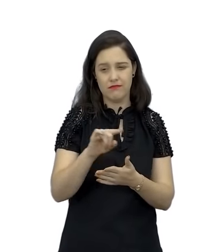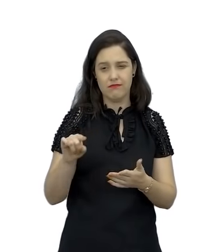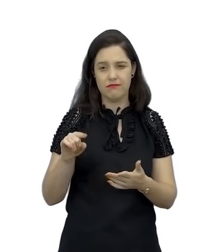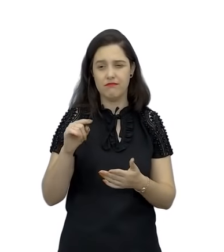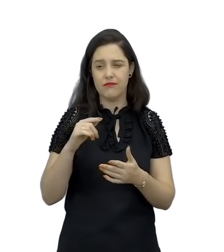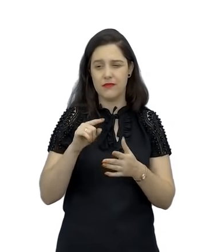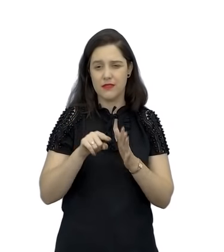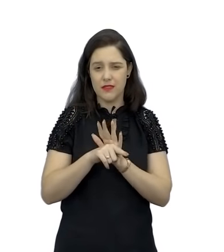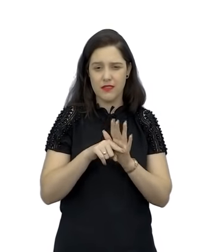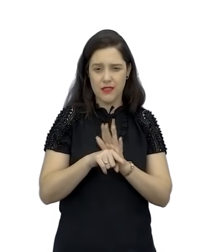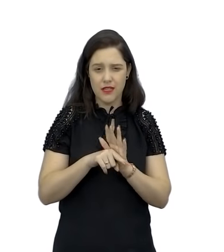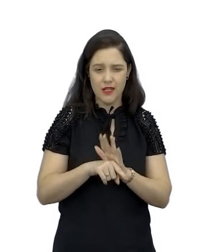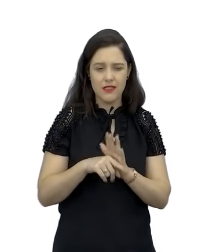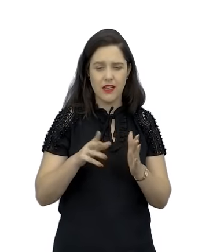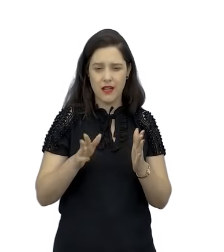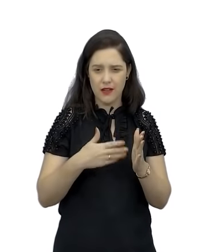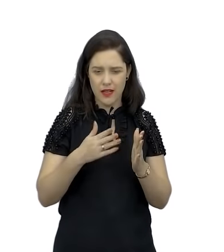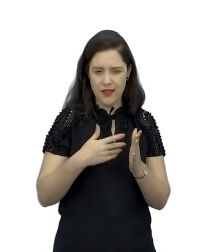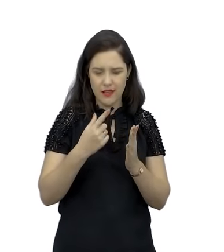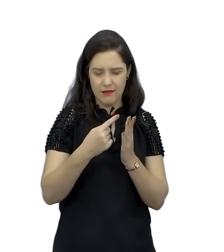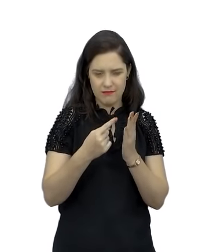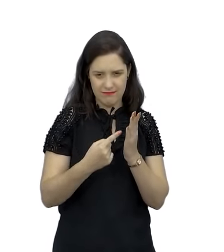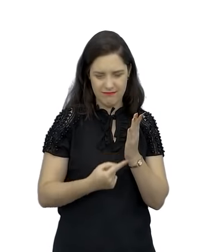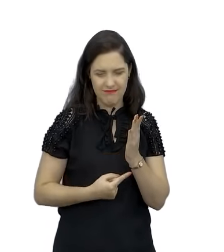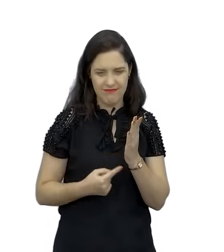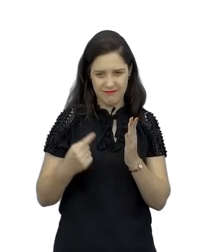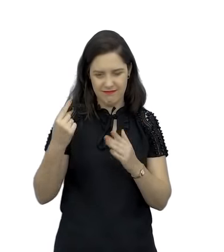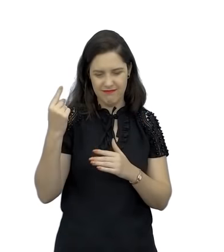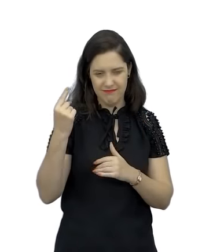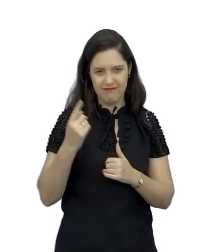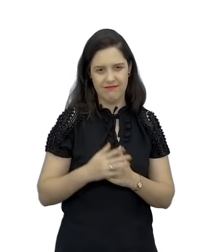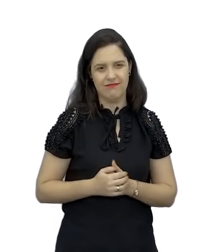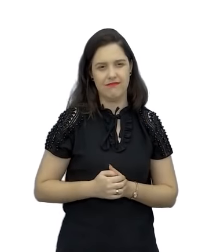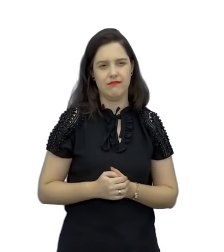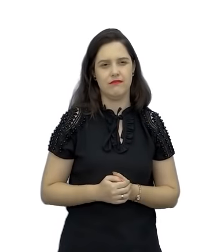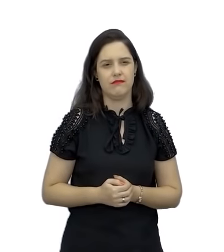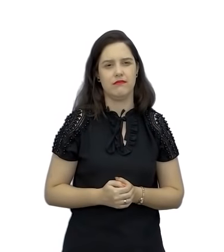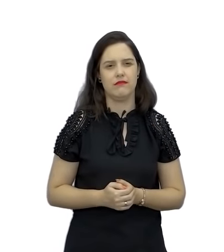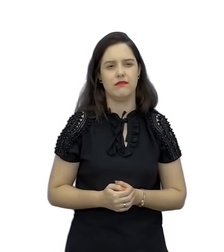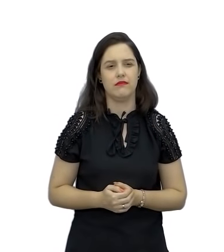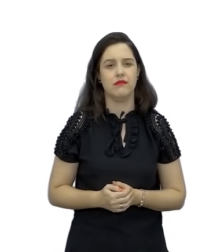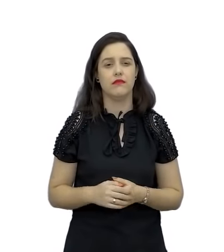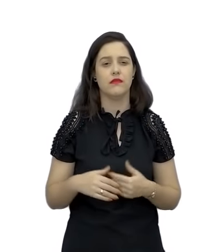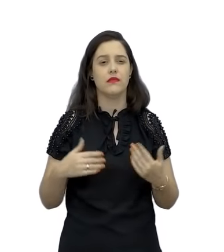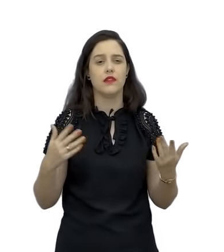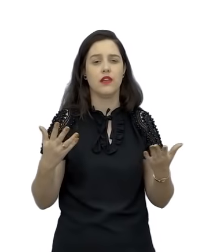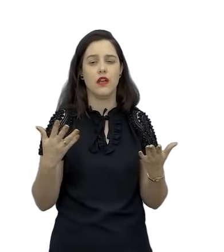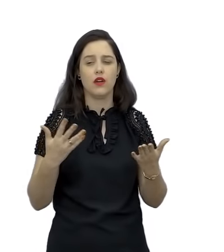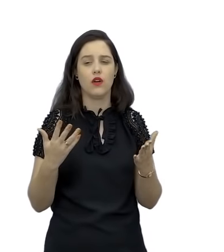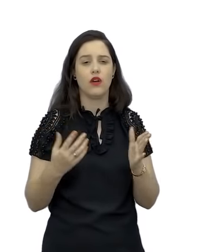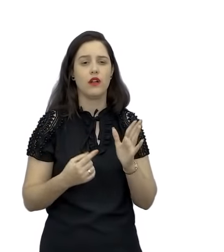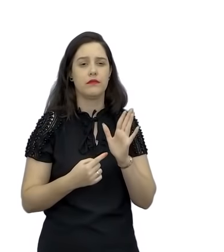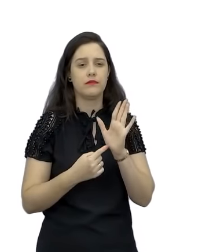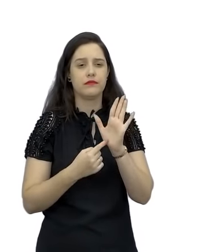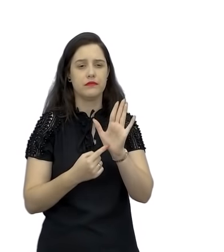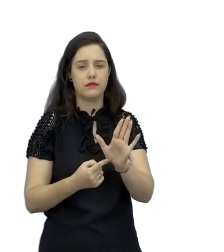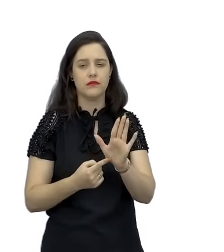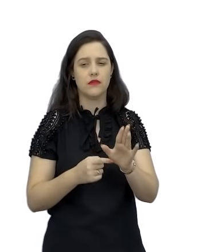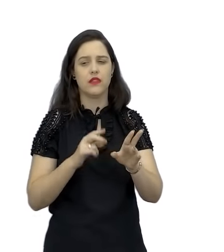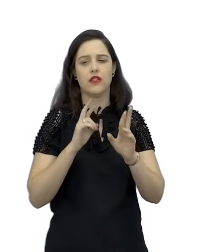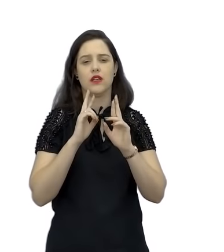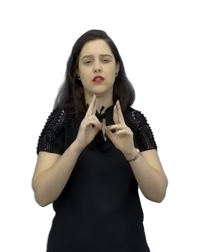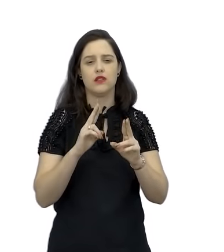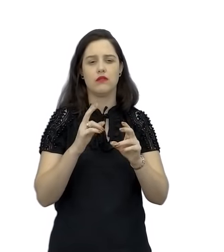os cadernos, a maioria delas são duplas, tá? As aulas duplas. A gente trouxe aqui Resolvendo Problemas, que